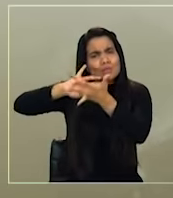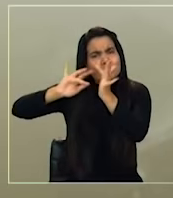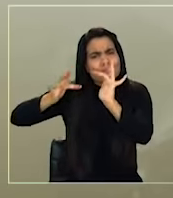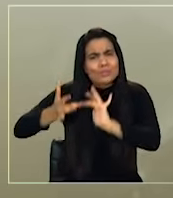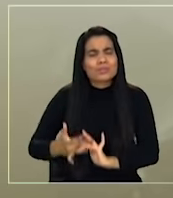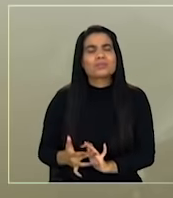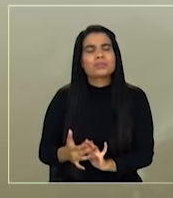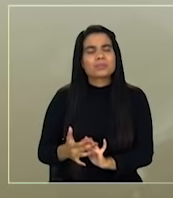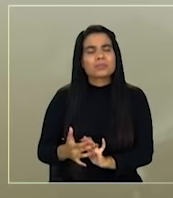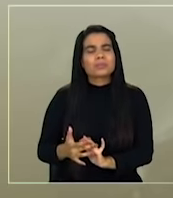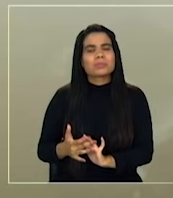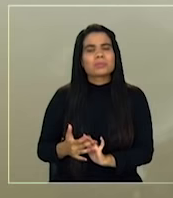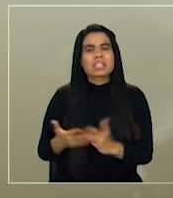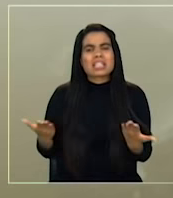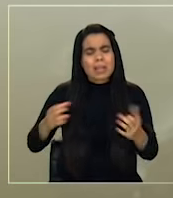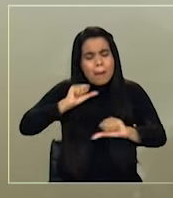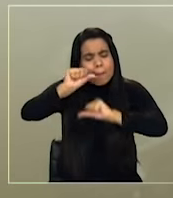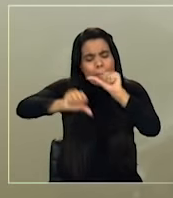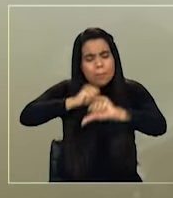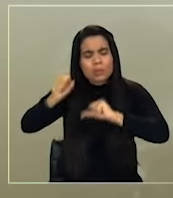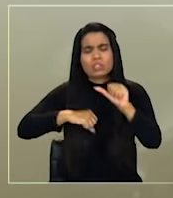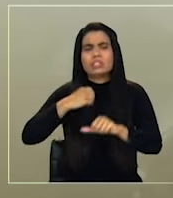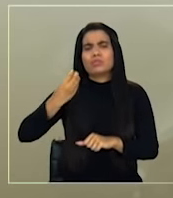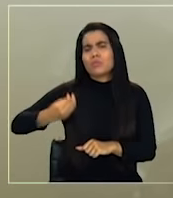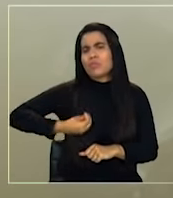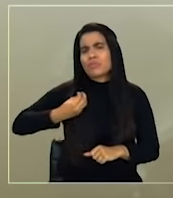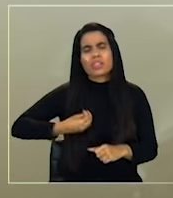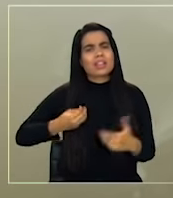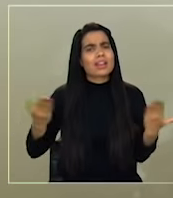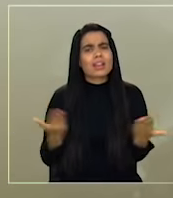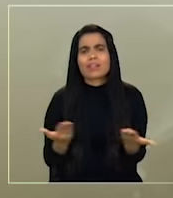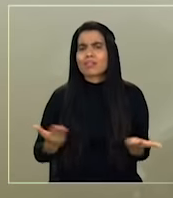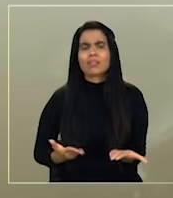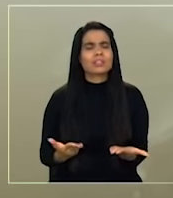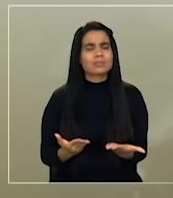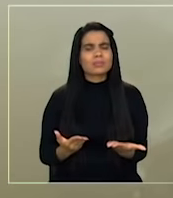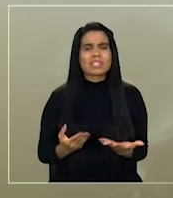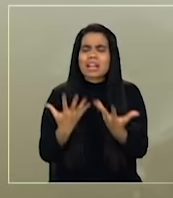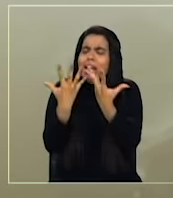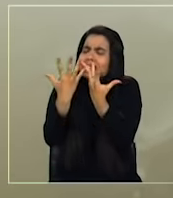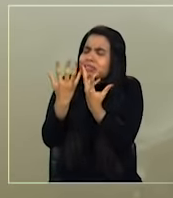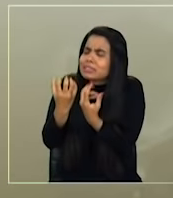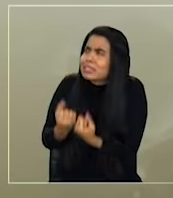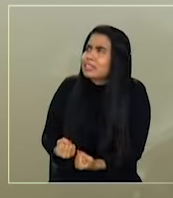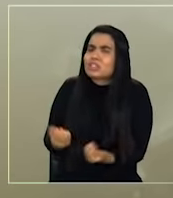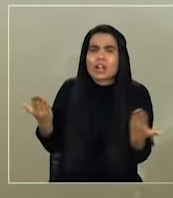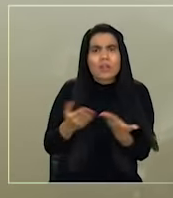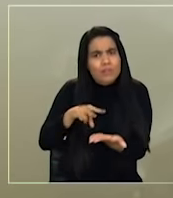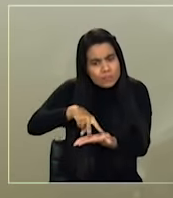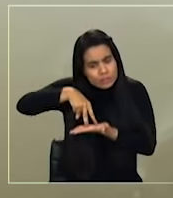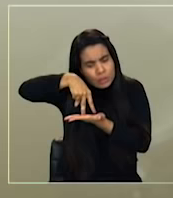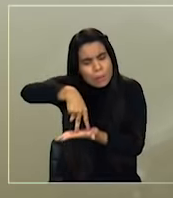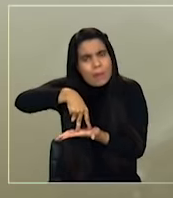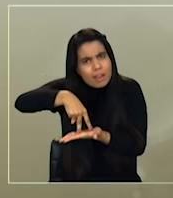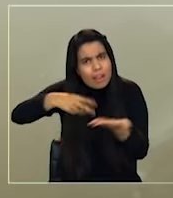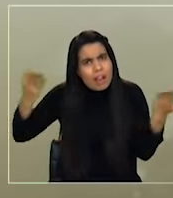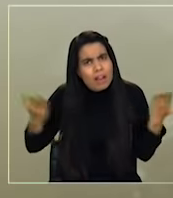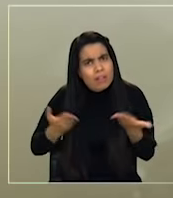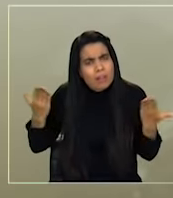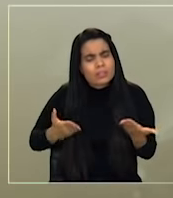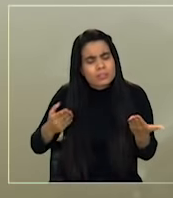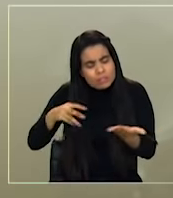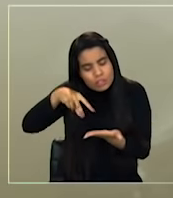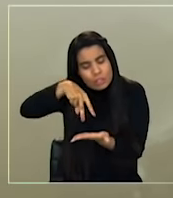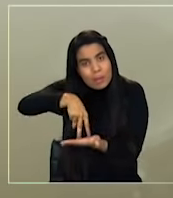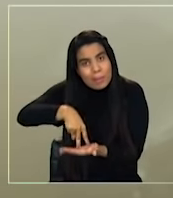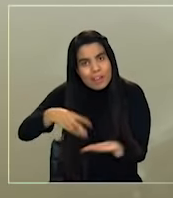Jesus, essas palavras mudam a sua vida aí onde você está. Receba aí agora. Fique de pé onde você está. Fique de pé